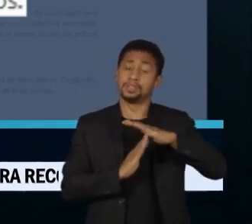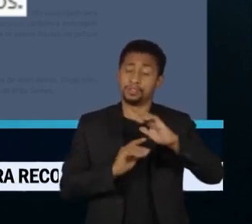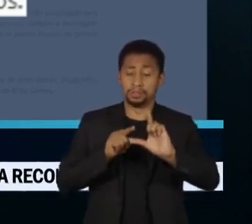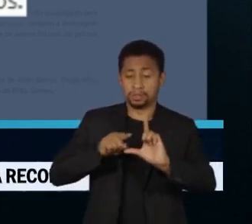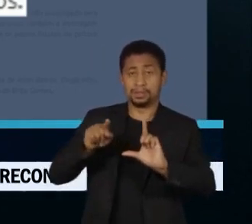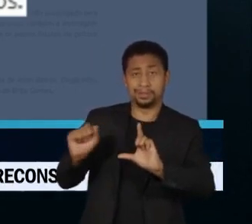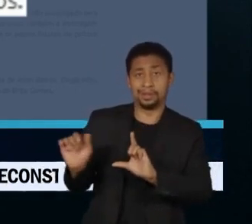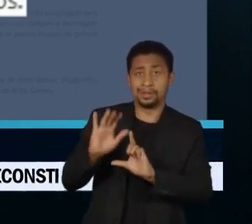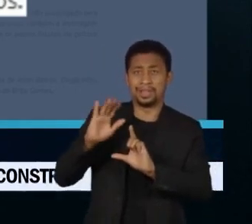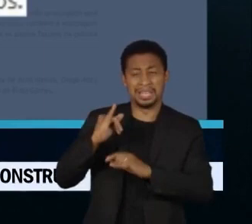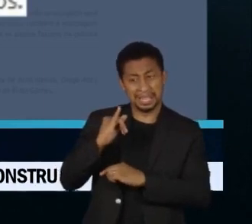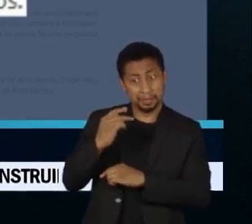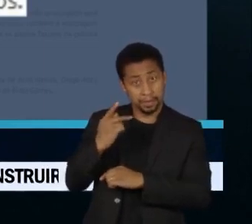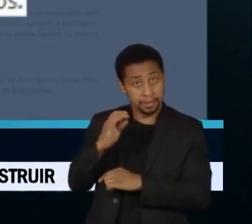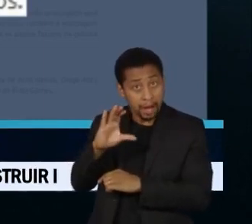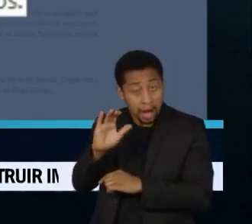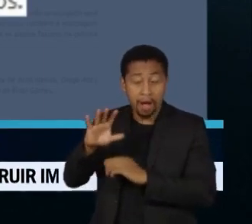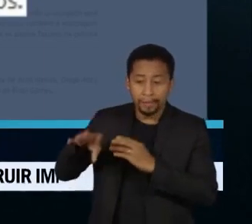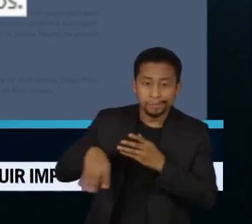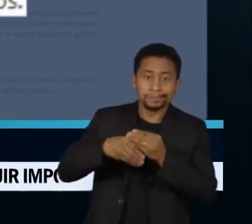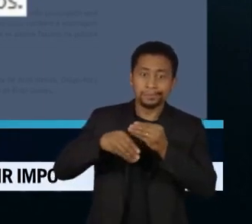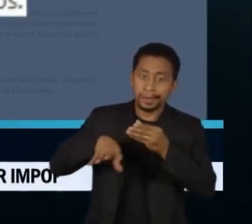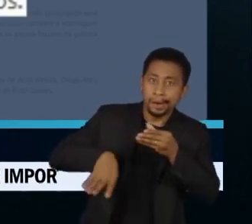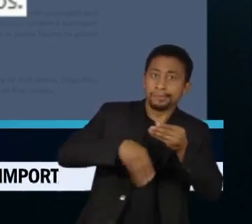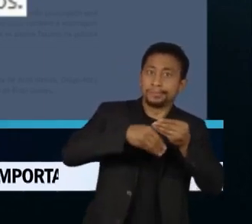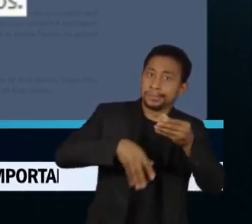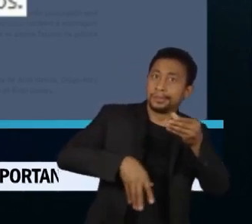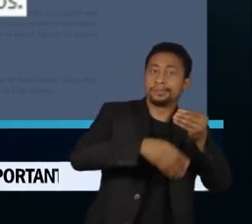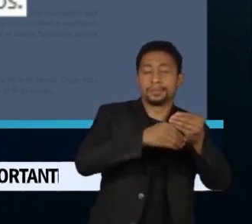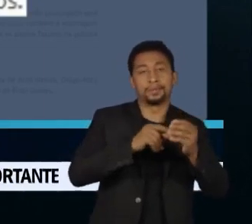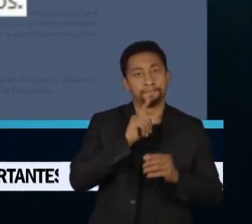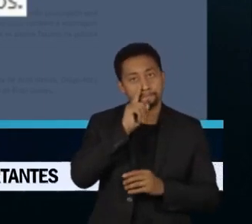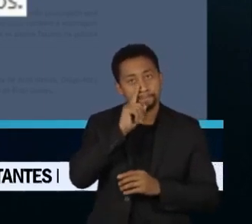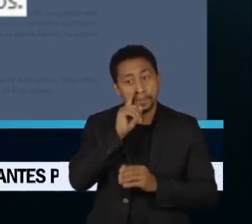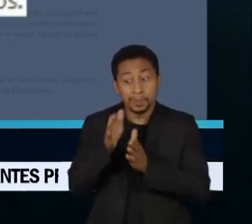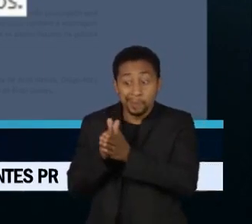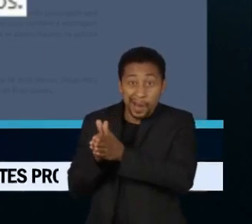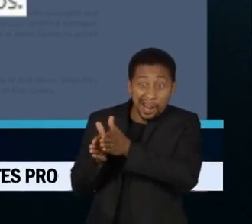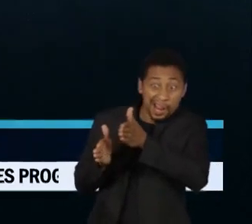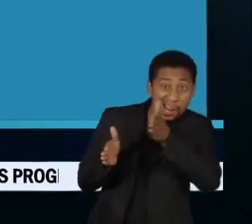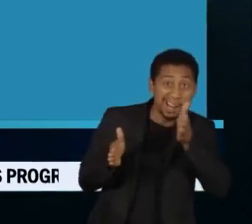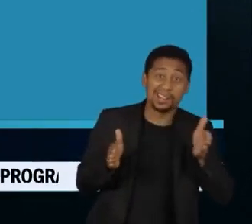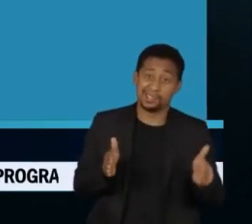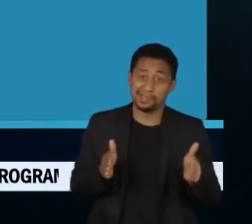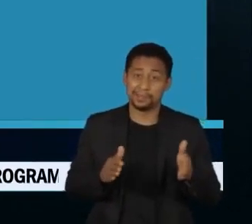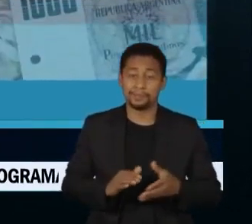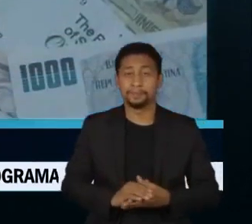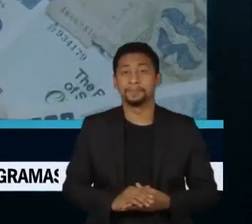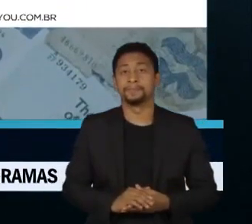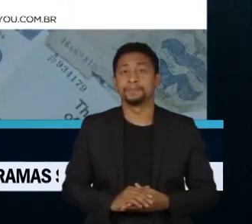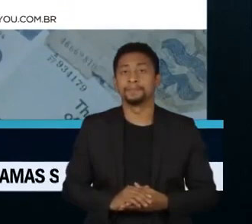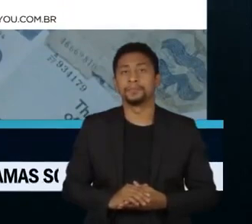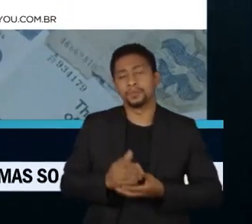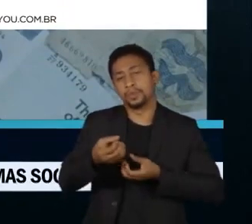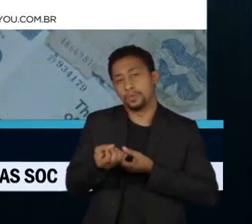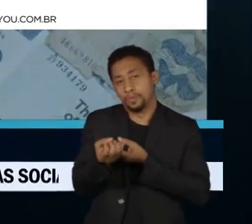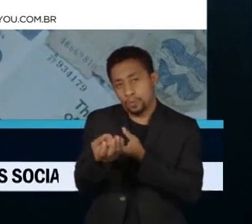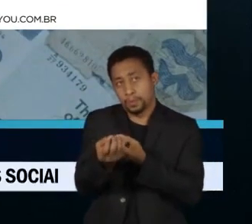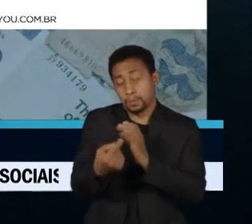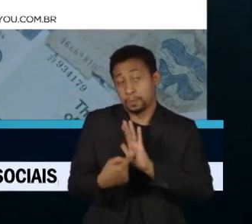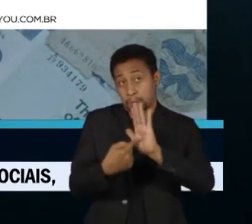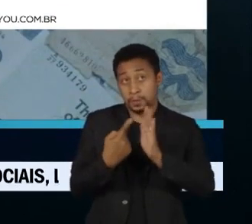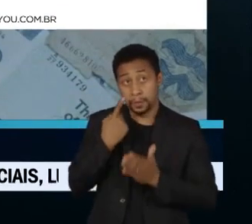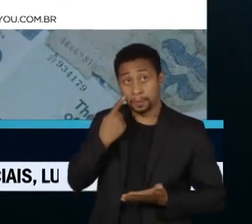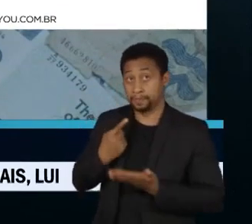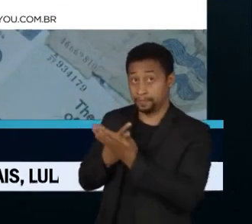que mostrou deterioração adicional, especialmente em prazos mais longos. Com o resultado, o Brasil